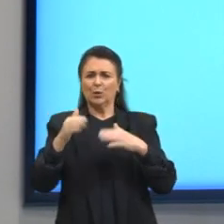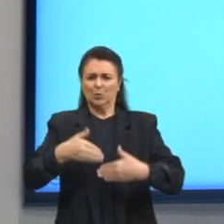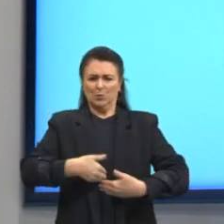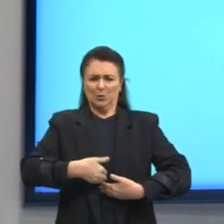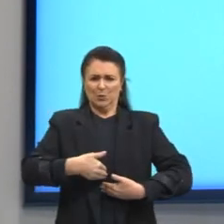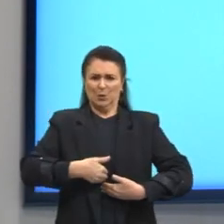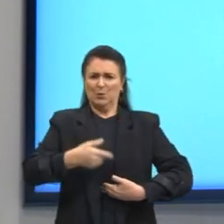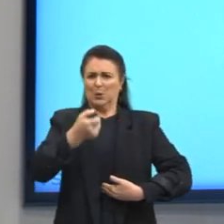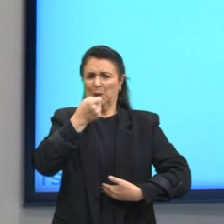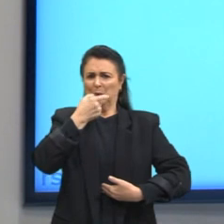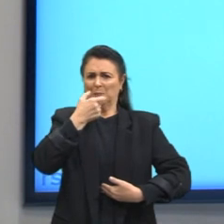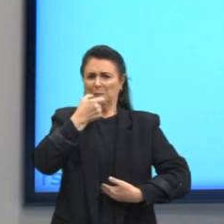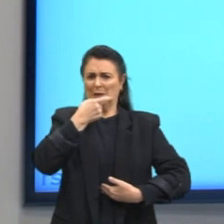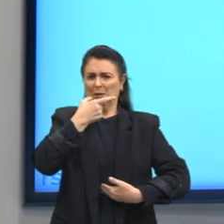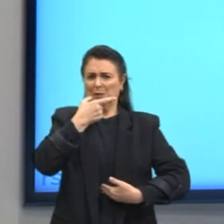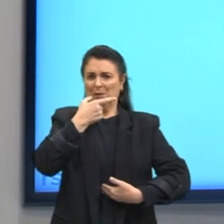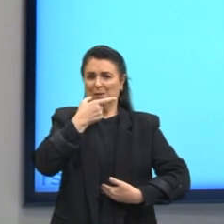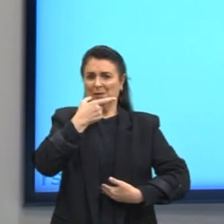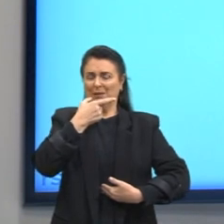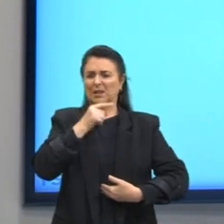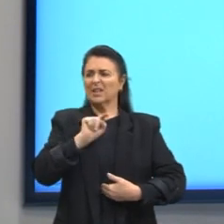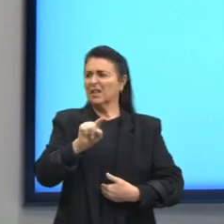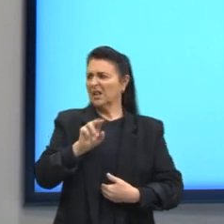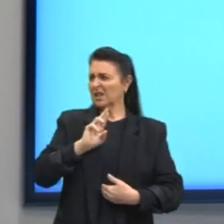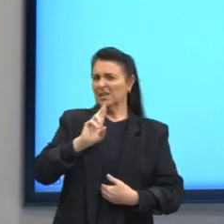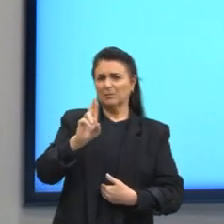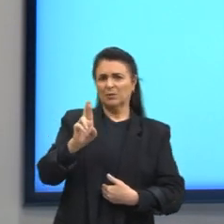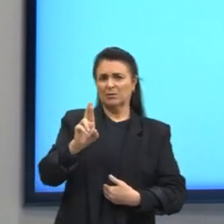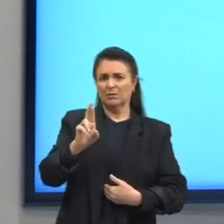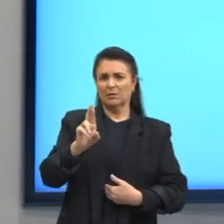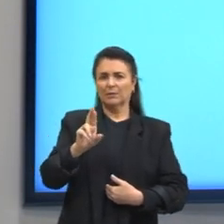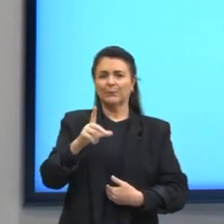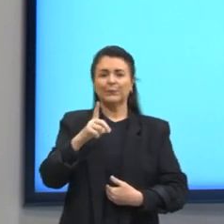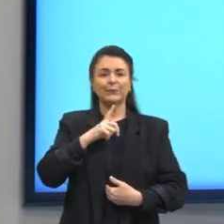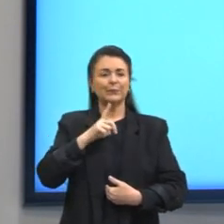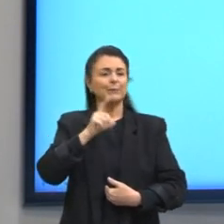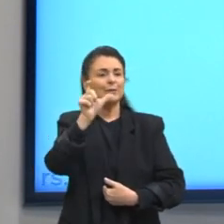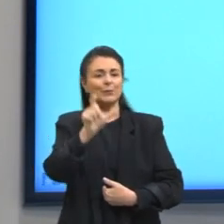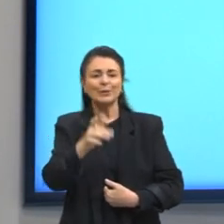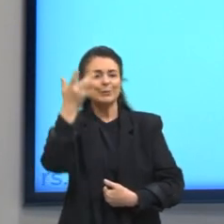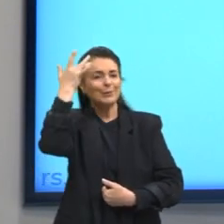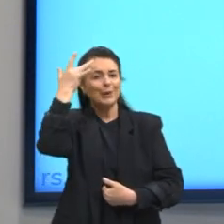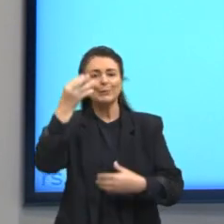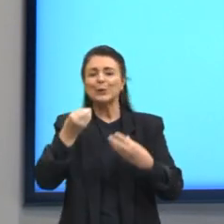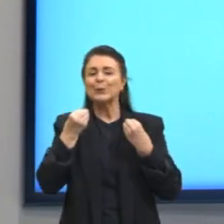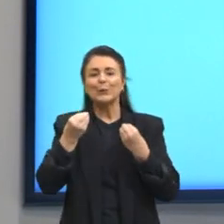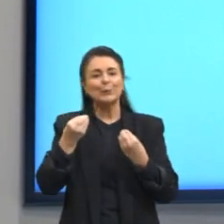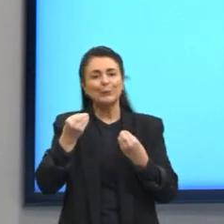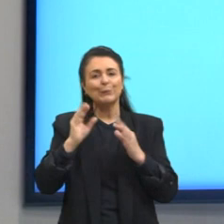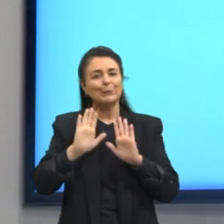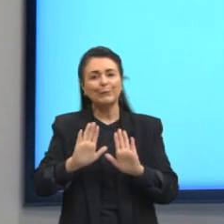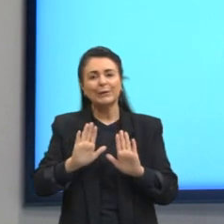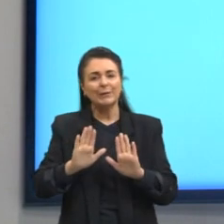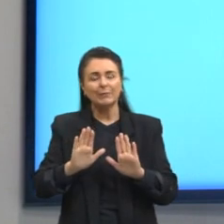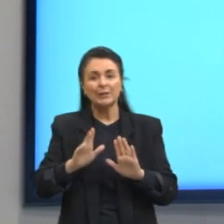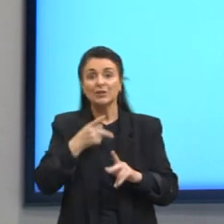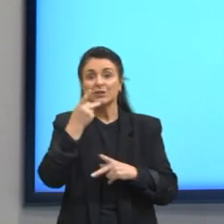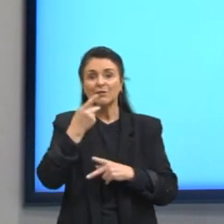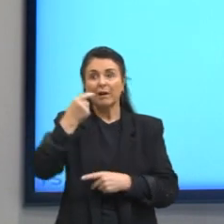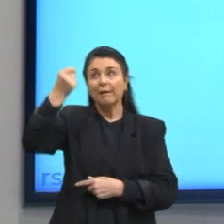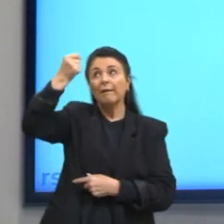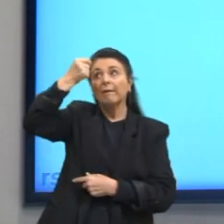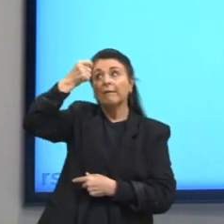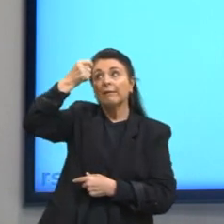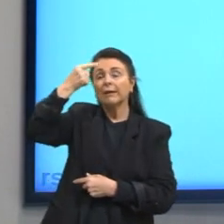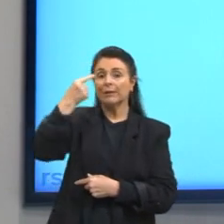para o meu estômago E daí ela responde tem gente que não sabe quando parar quando a gente fala em colírio